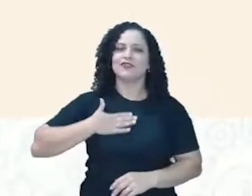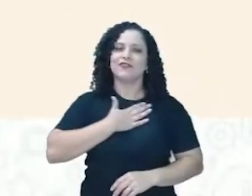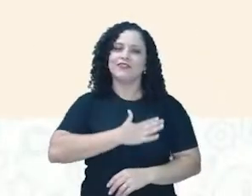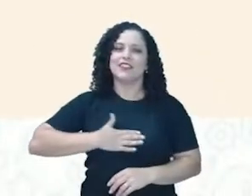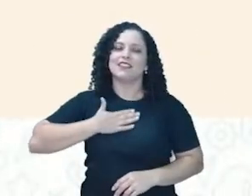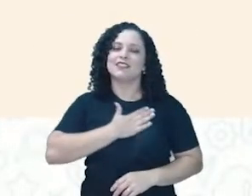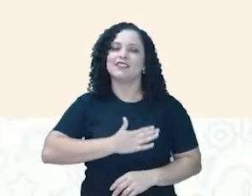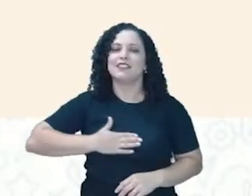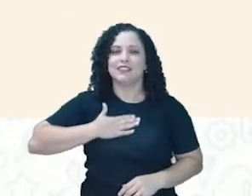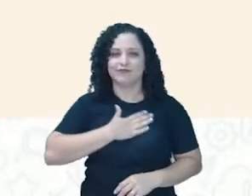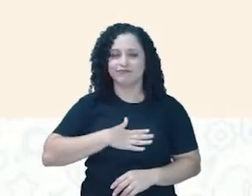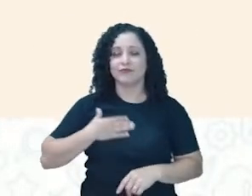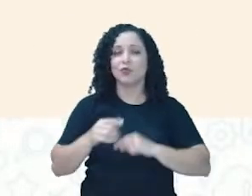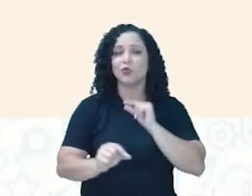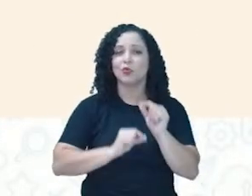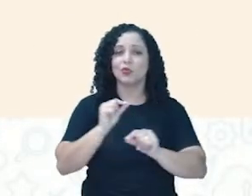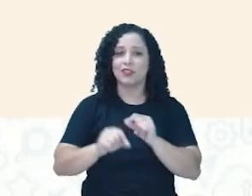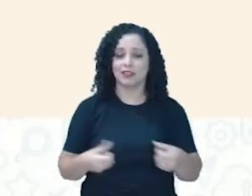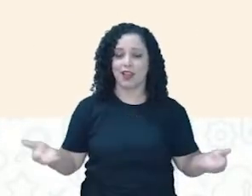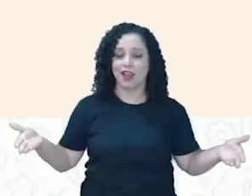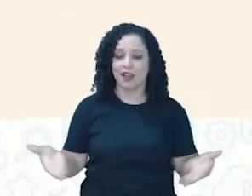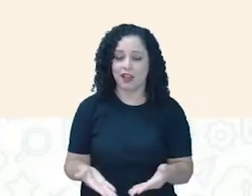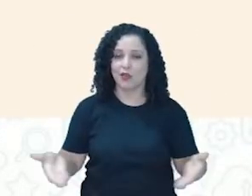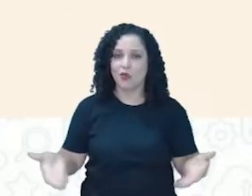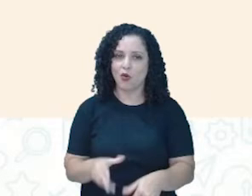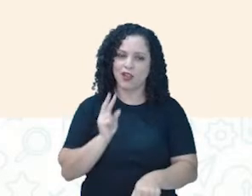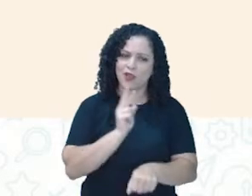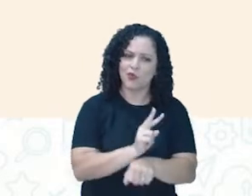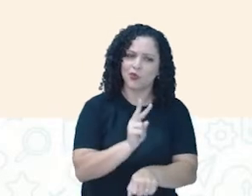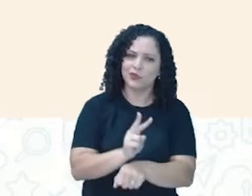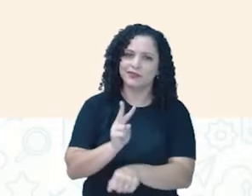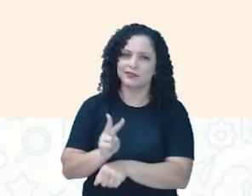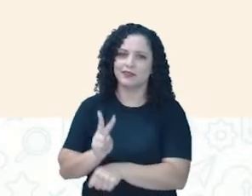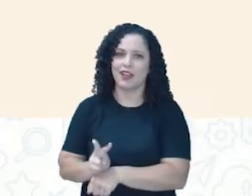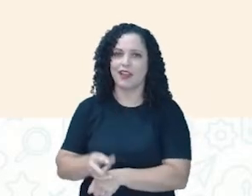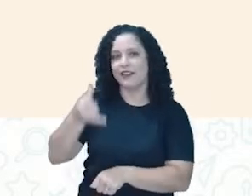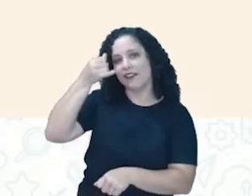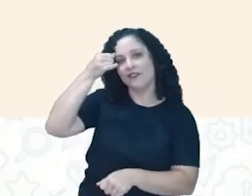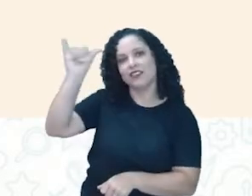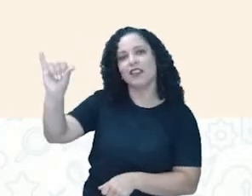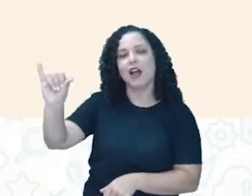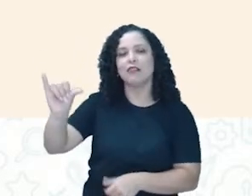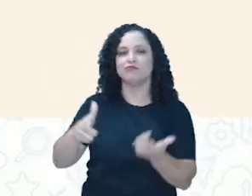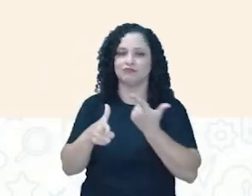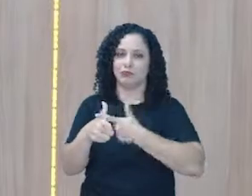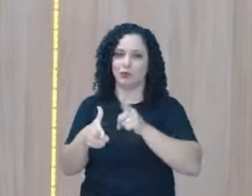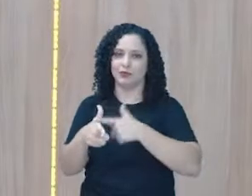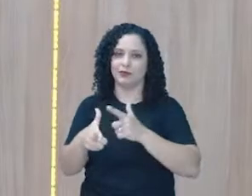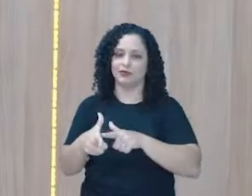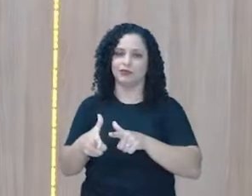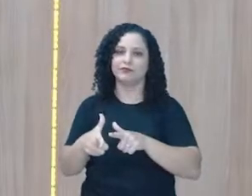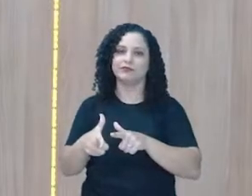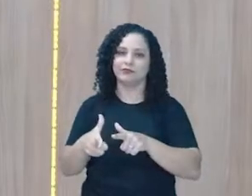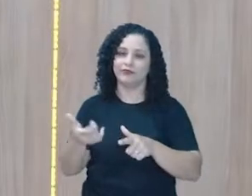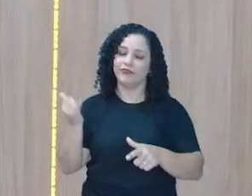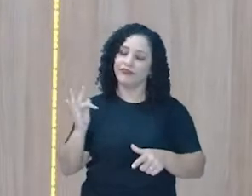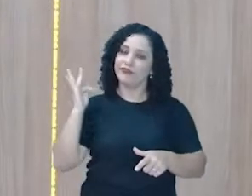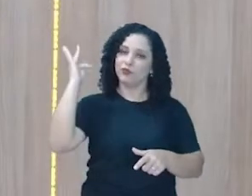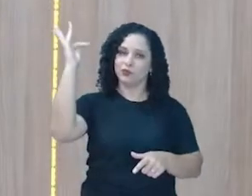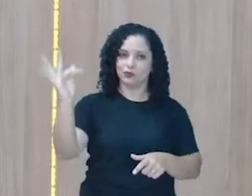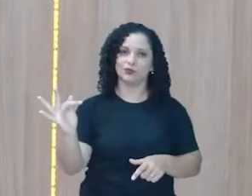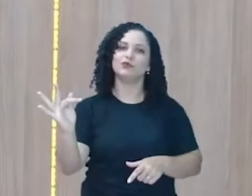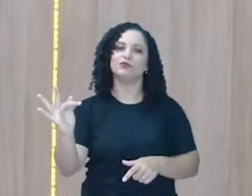satisfazer as necessidades de agora sem comprometer a sobrevivência das próximas gerações. Então, a